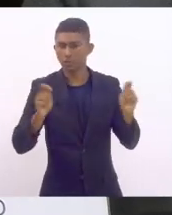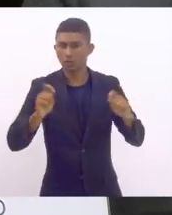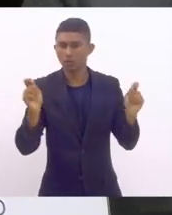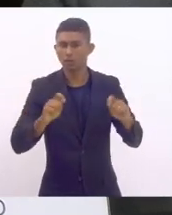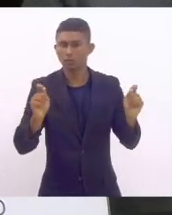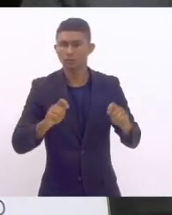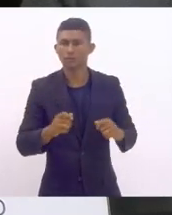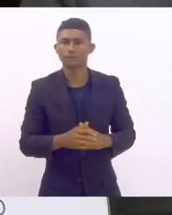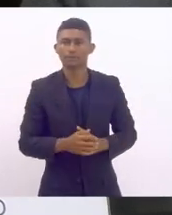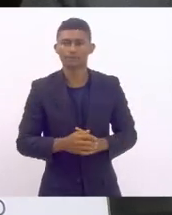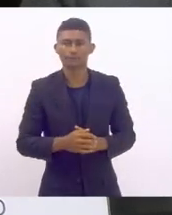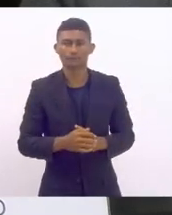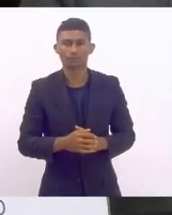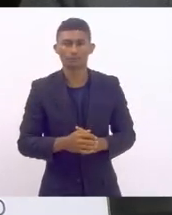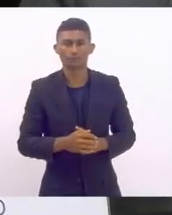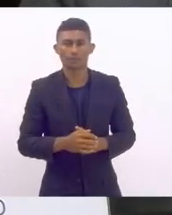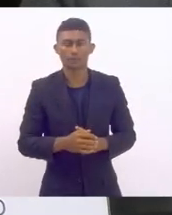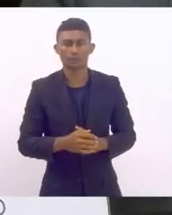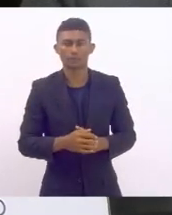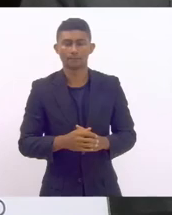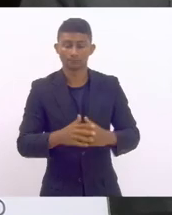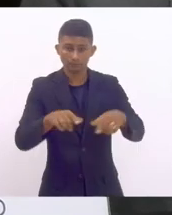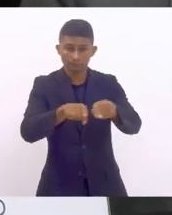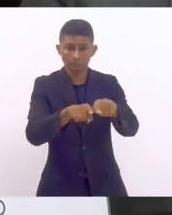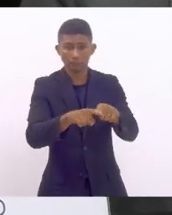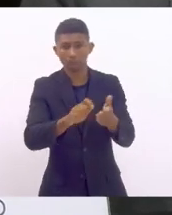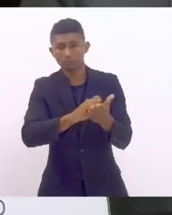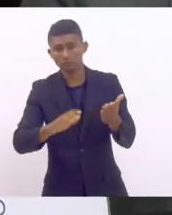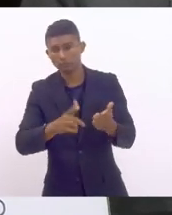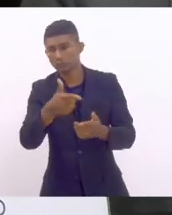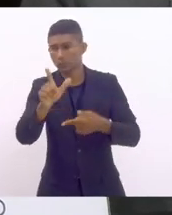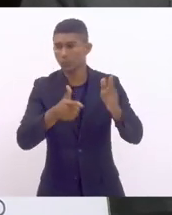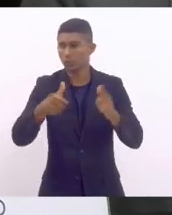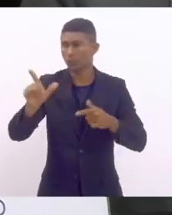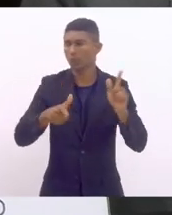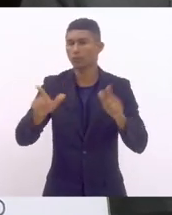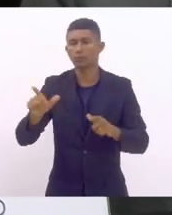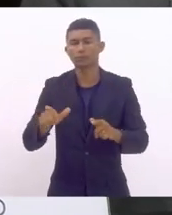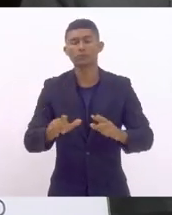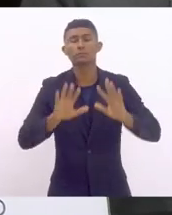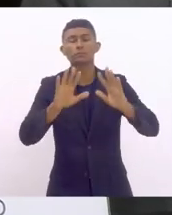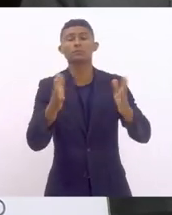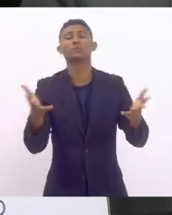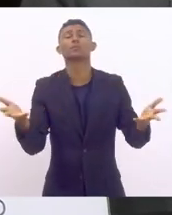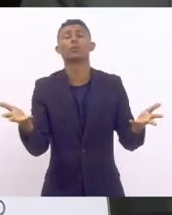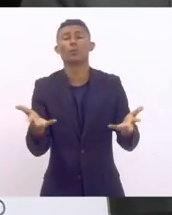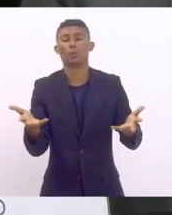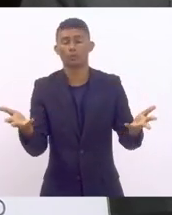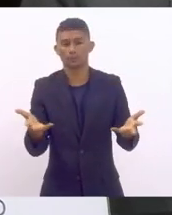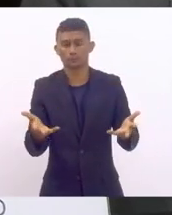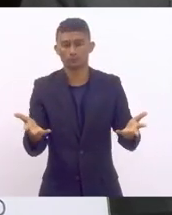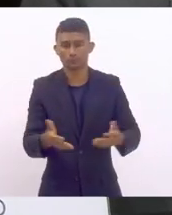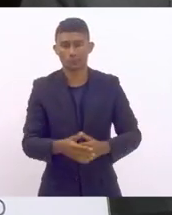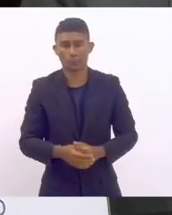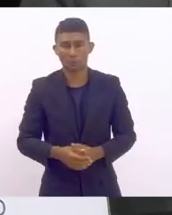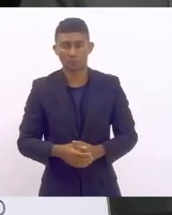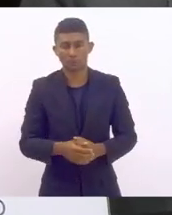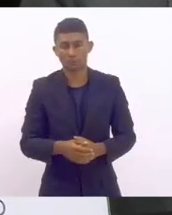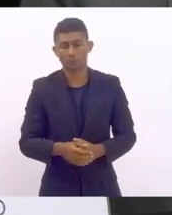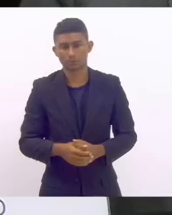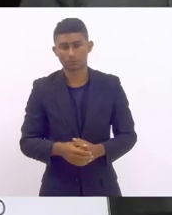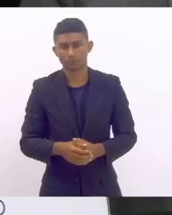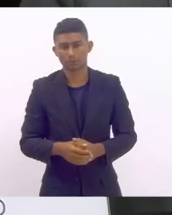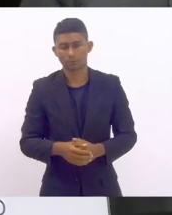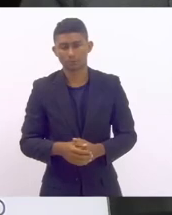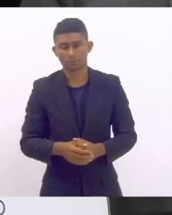isso e mandou atenção de outras atividades e para vocês terem uma ideia hoje sem contar em do costco